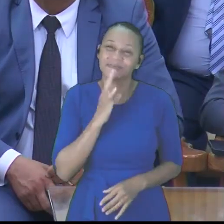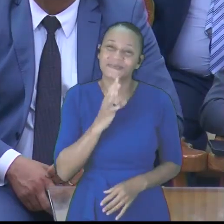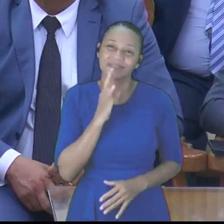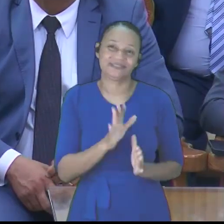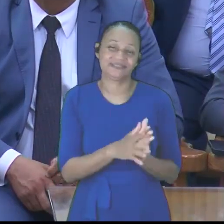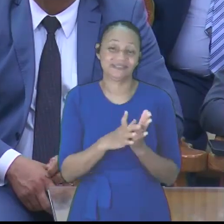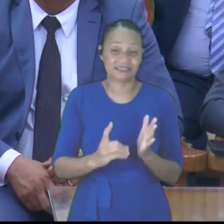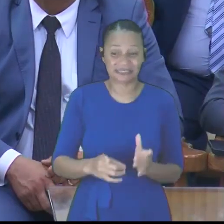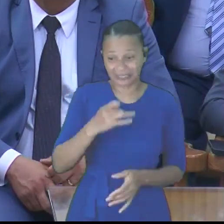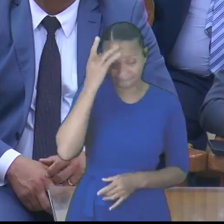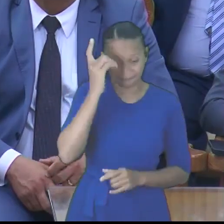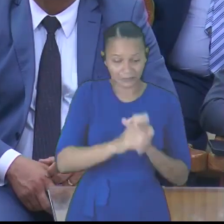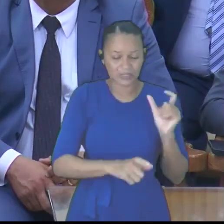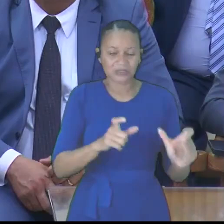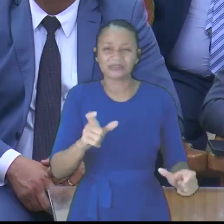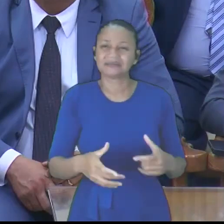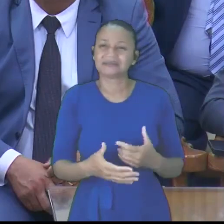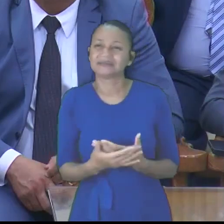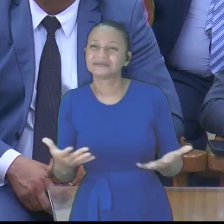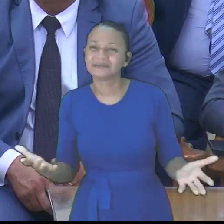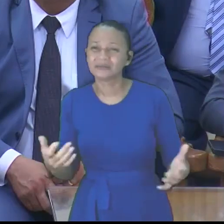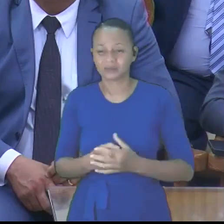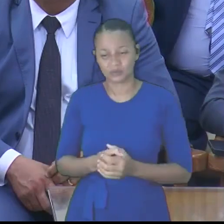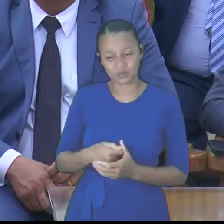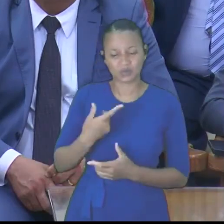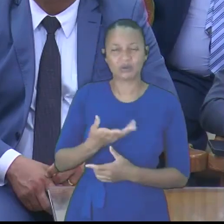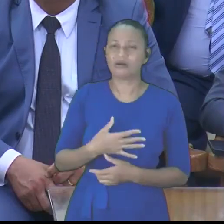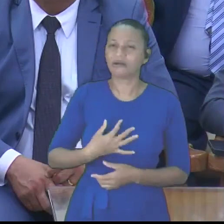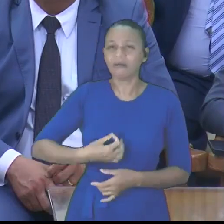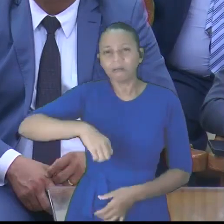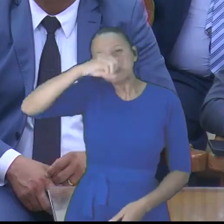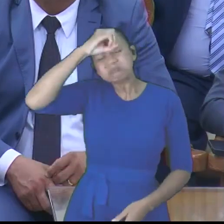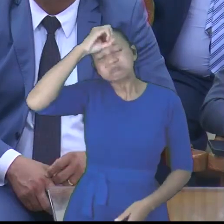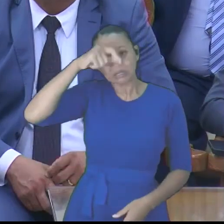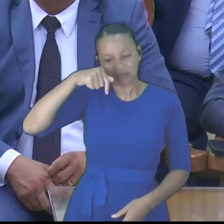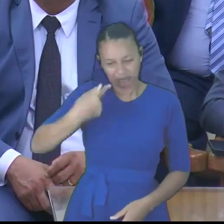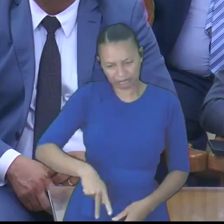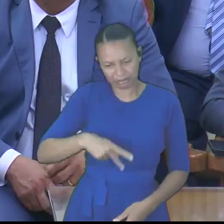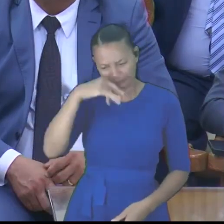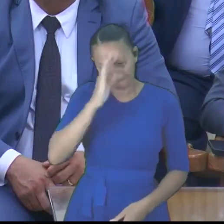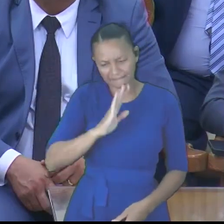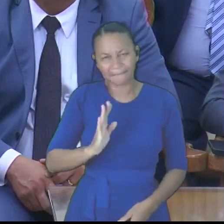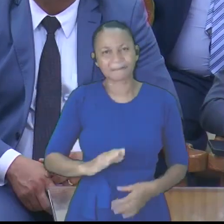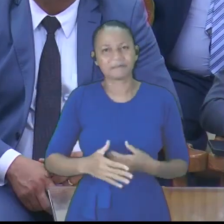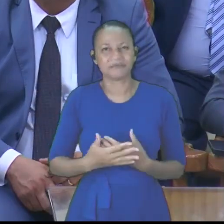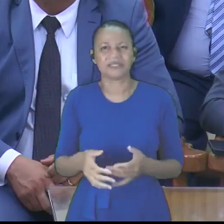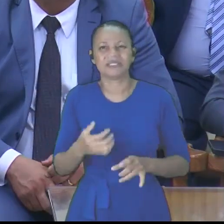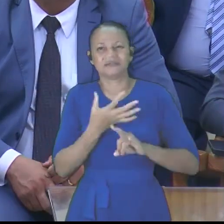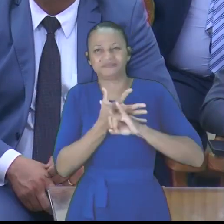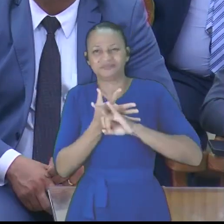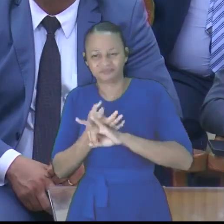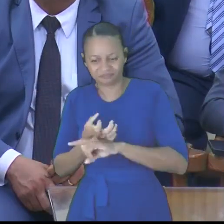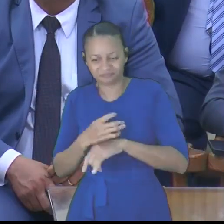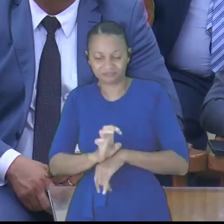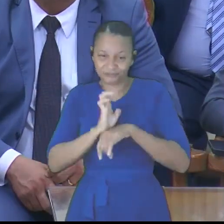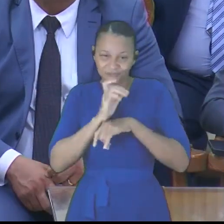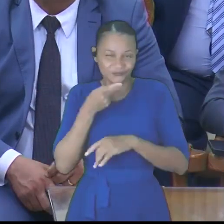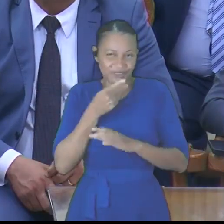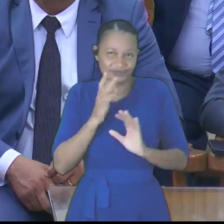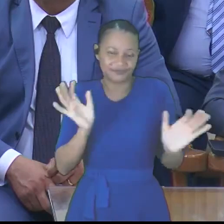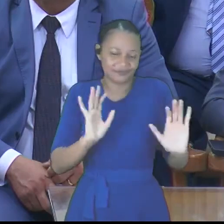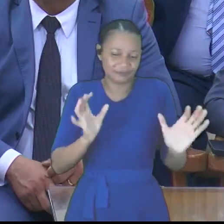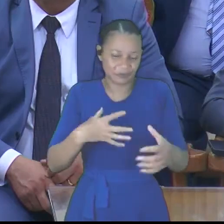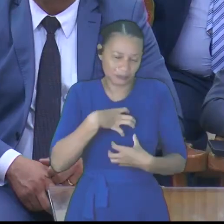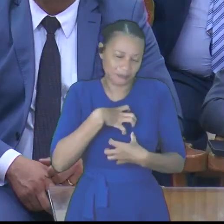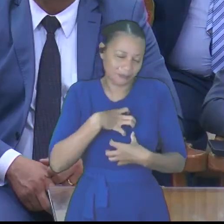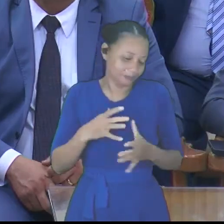né? Tem gente tão ignorante que uma vez um irmão foi pregar isso. Agora isso foi aqui no Brasil, mas isso é foi lá no sertão de um estado aqui, que eu não vou dizer para não